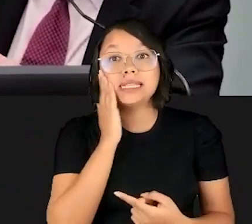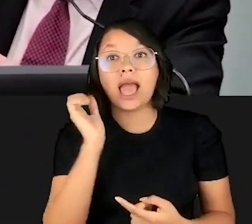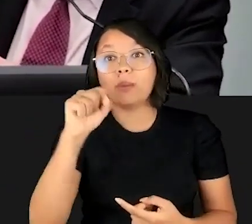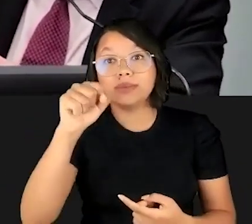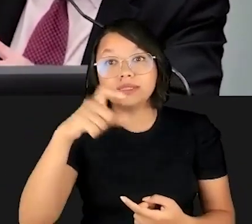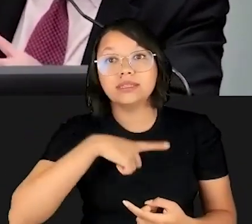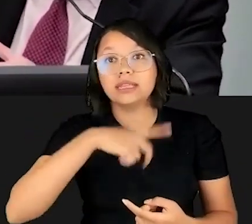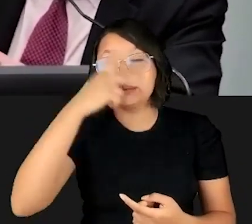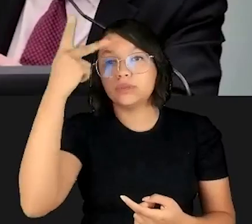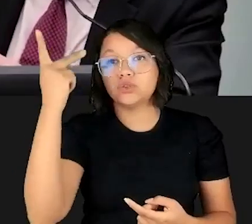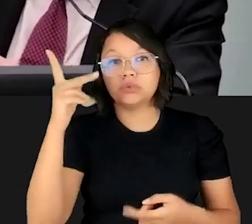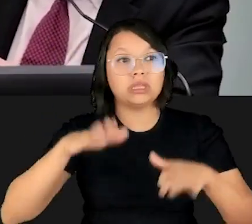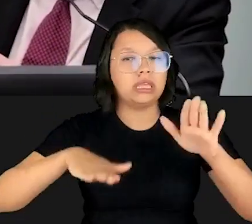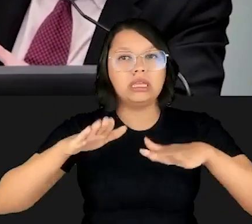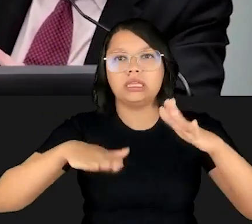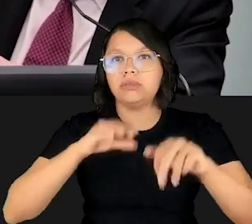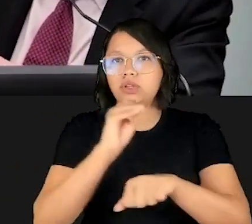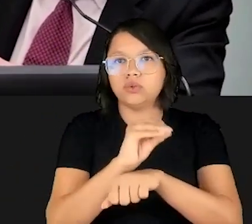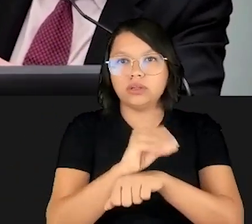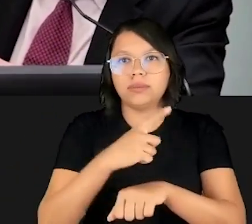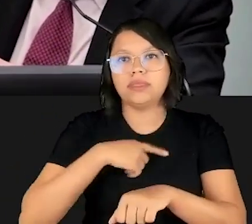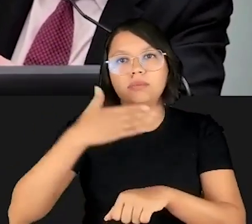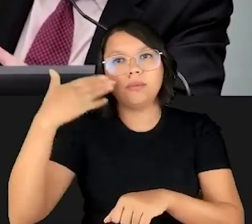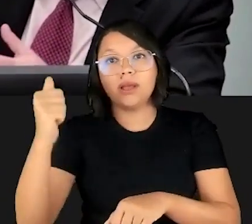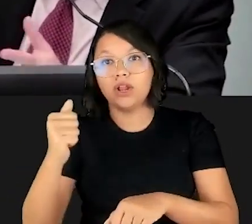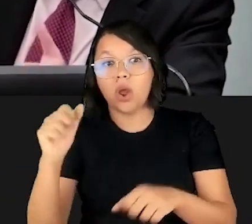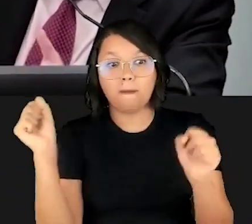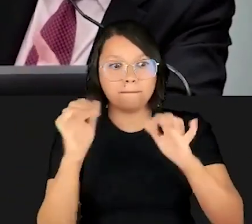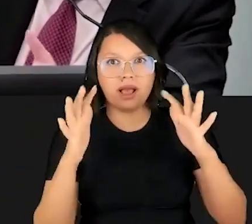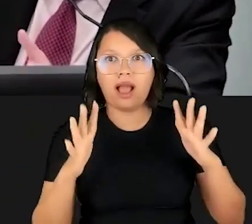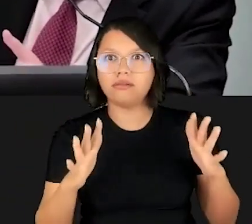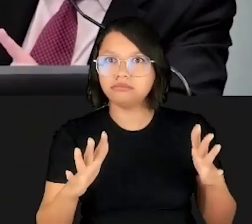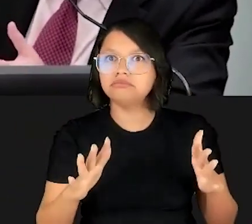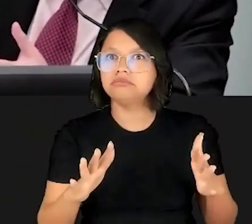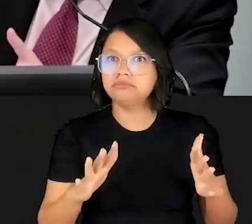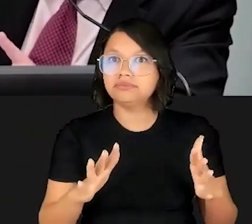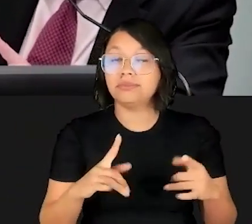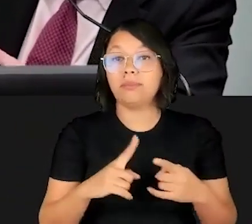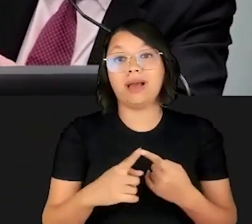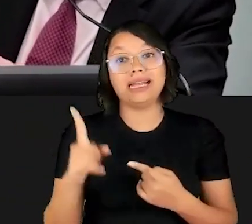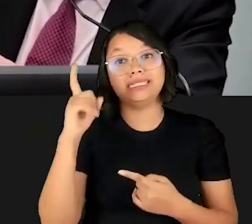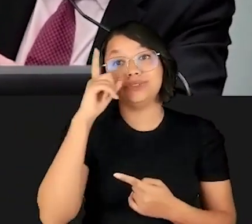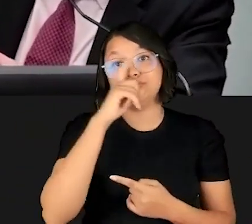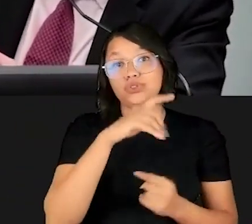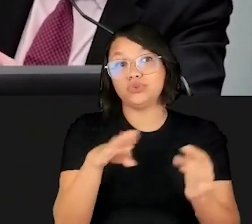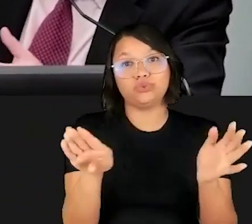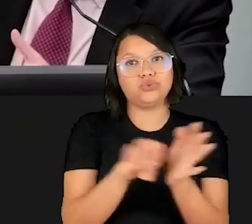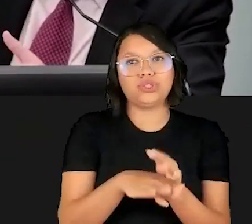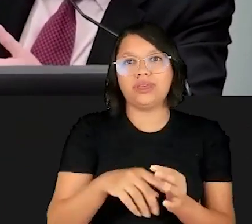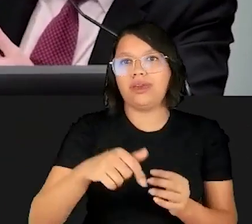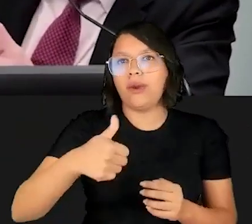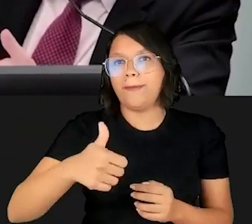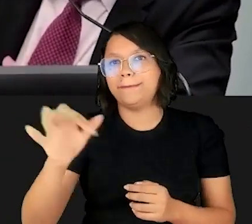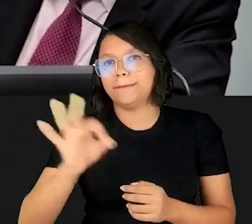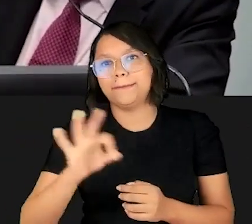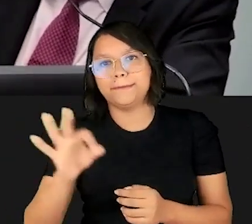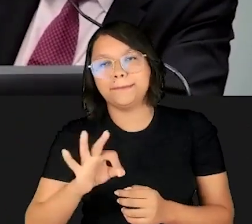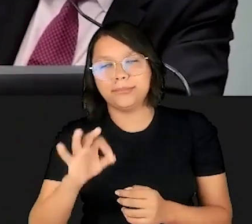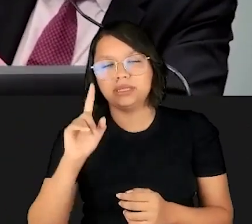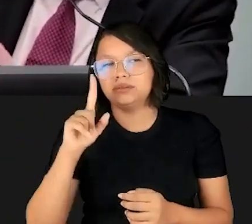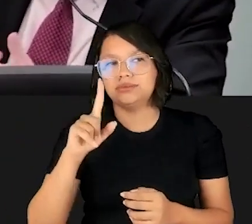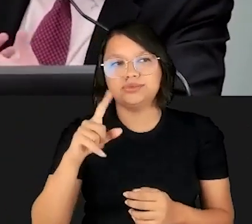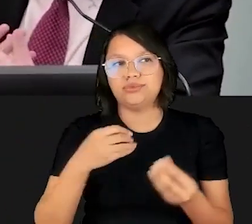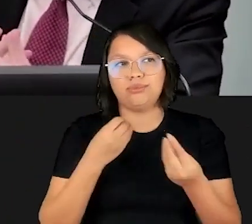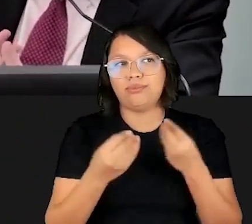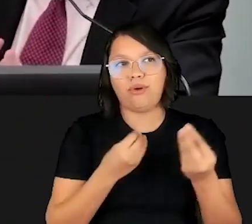alguns pacientes que, independente do tratamento, têm uma melhora milagrosa. Agora, são raros, não chega a 1%, então não é algo que a gente possa contar com